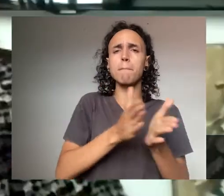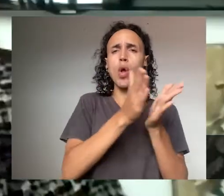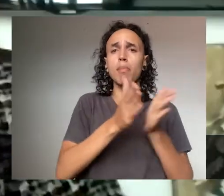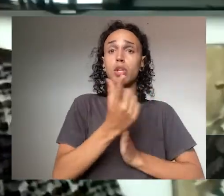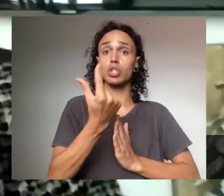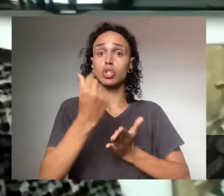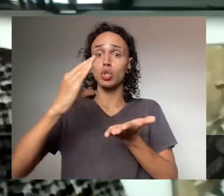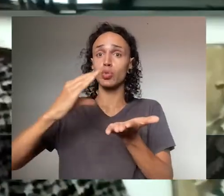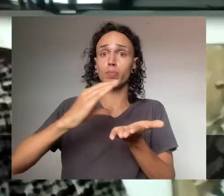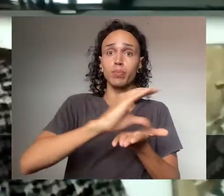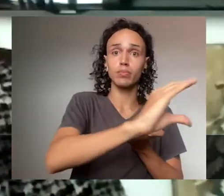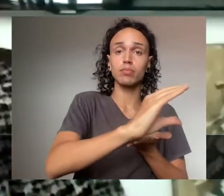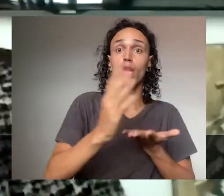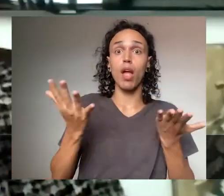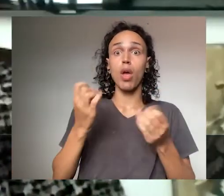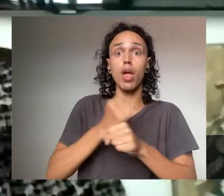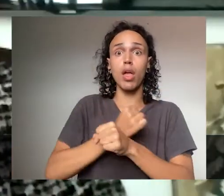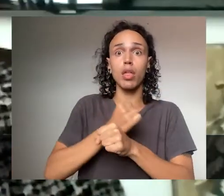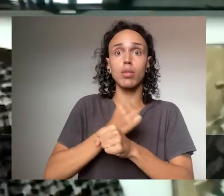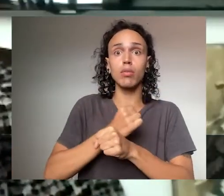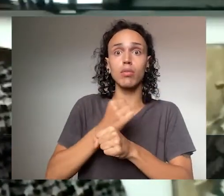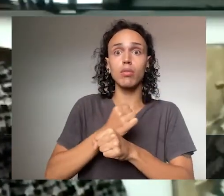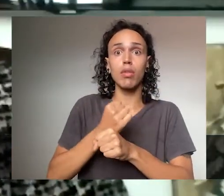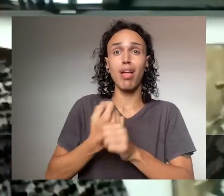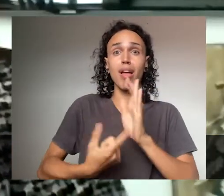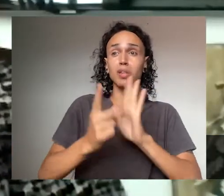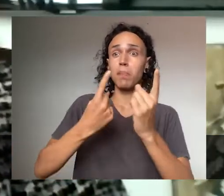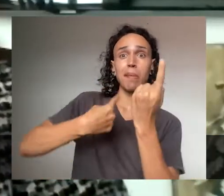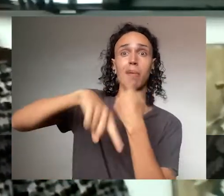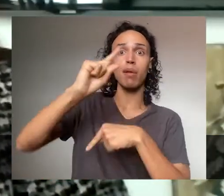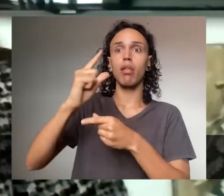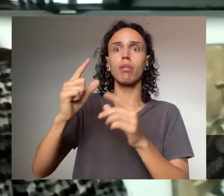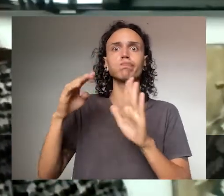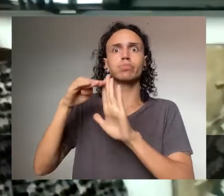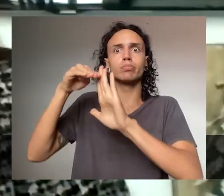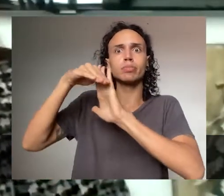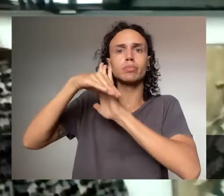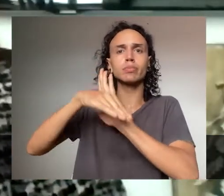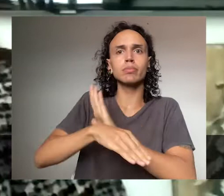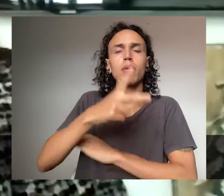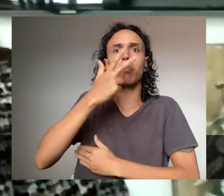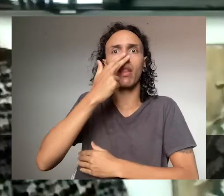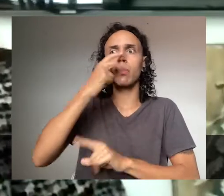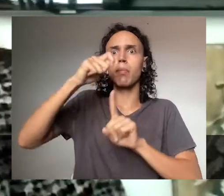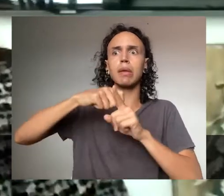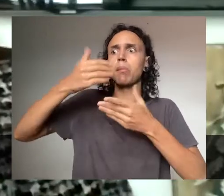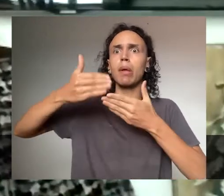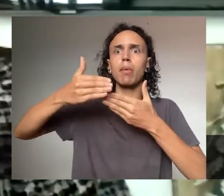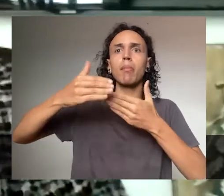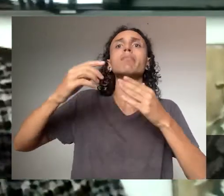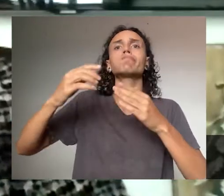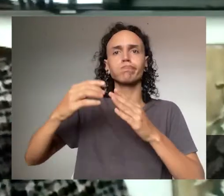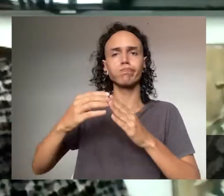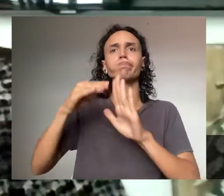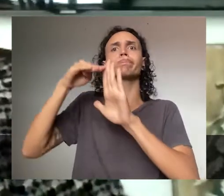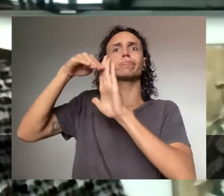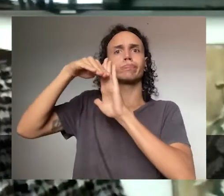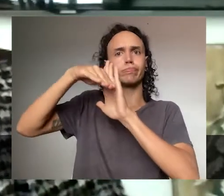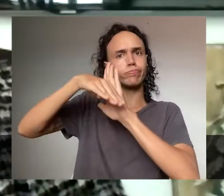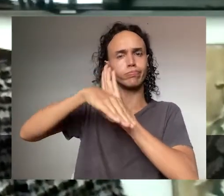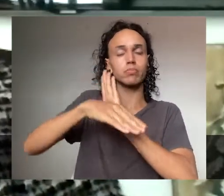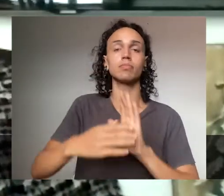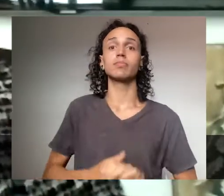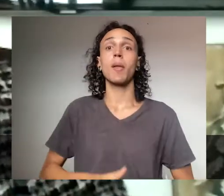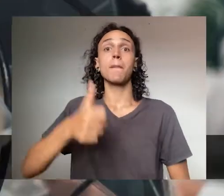necessitados. Este ano, a recuperação já começou a perder fôlego. E eu diria que ela está perdendo fôlego a cada mês que passa.